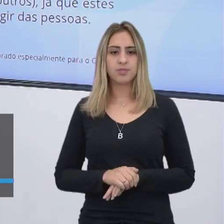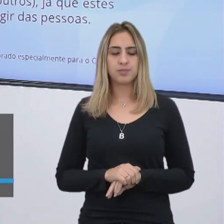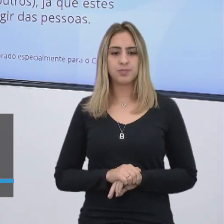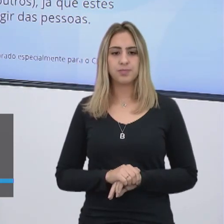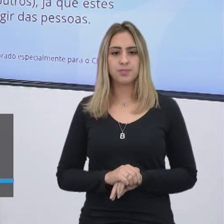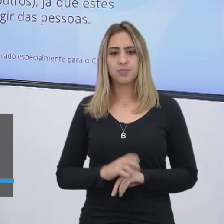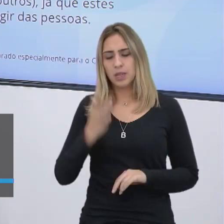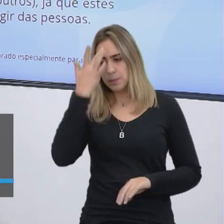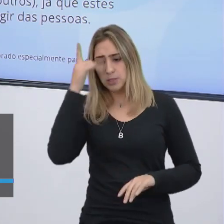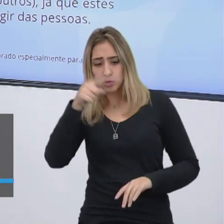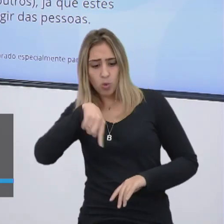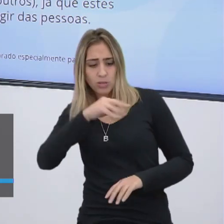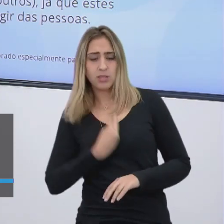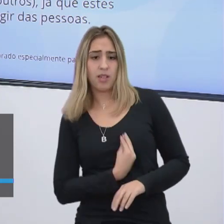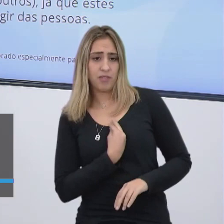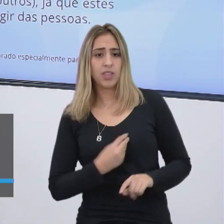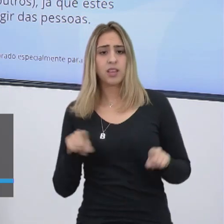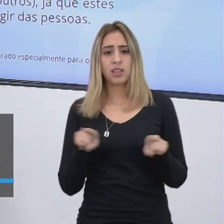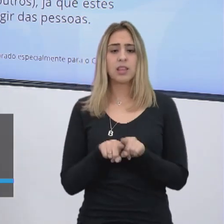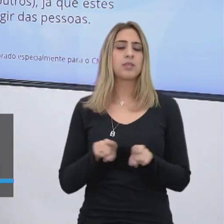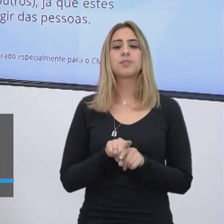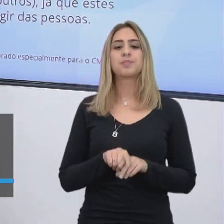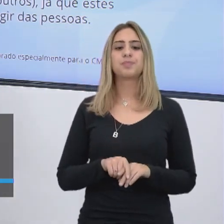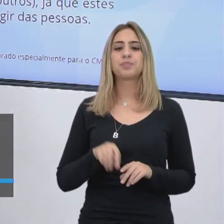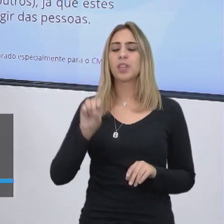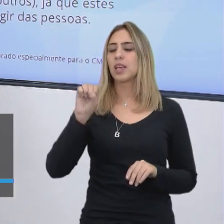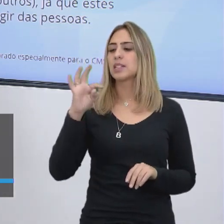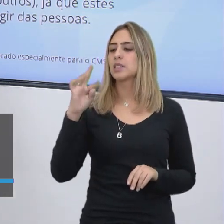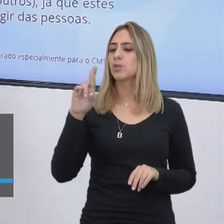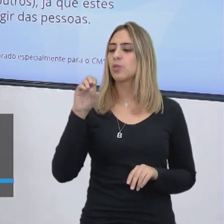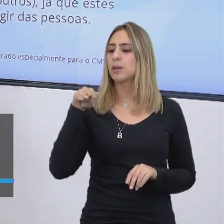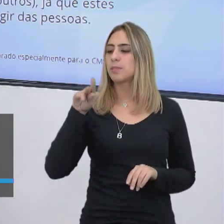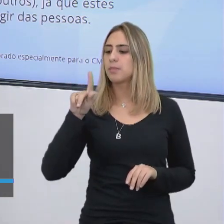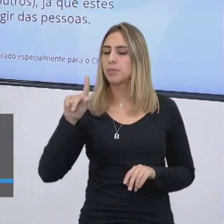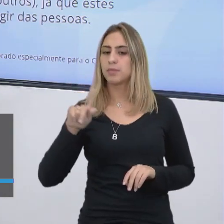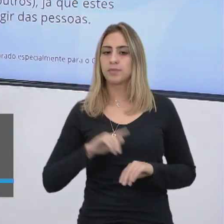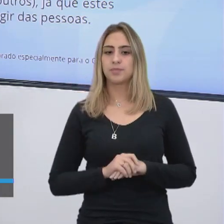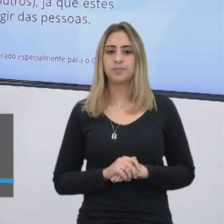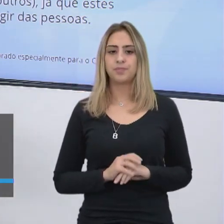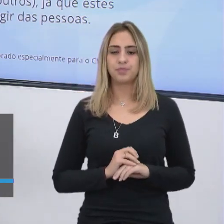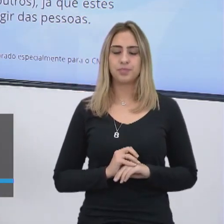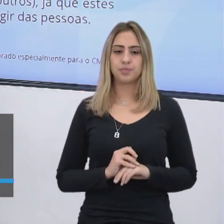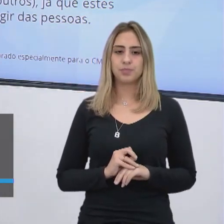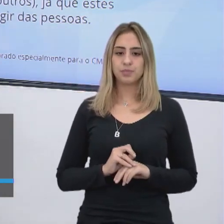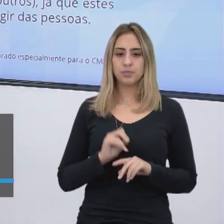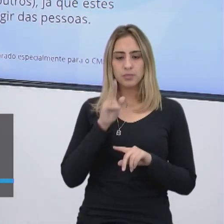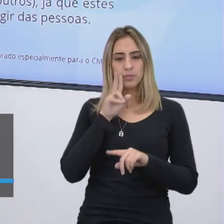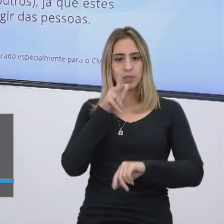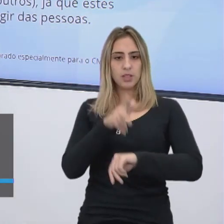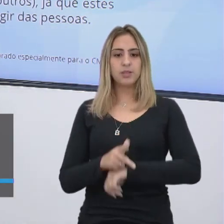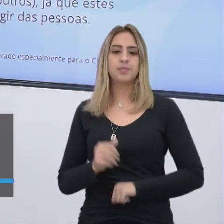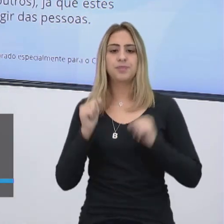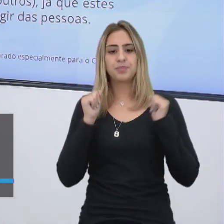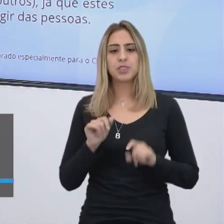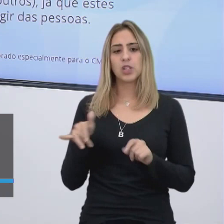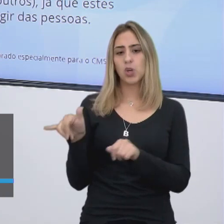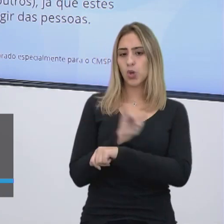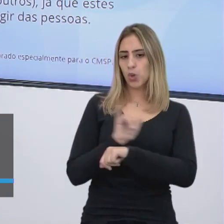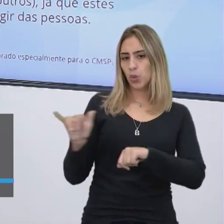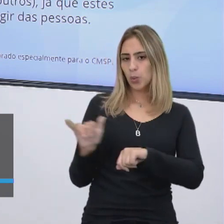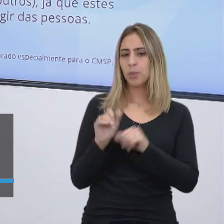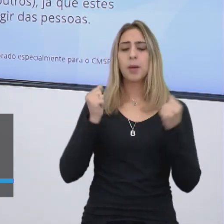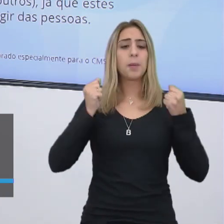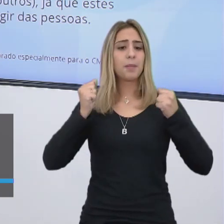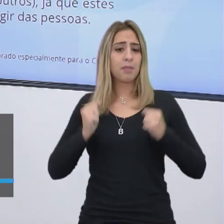streamings da vida, e pode ser, tipo, sei lá, streamings de... serviços de streaming de vídeo, pode ser, tipo, YouTube,